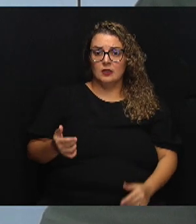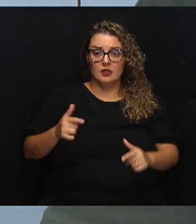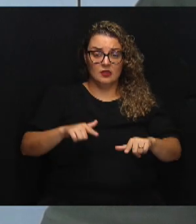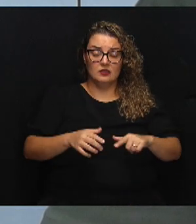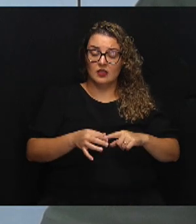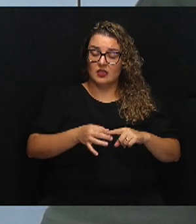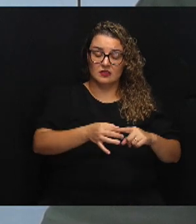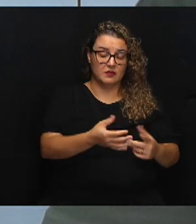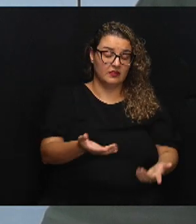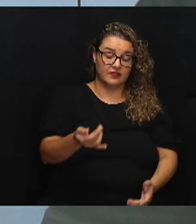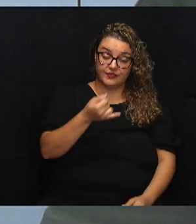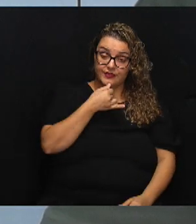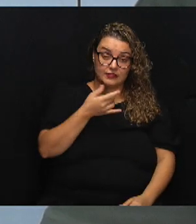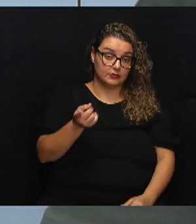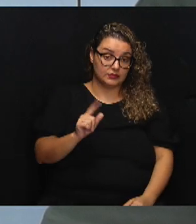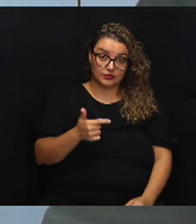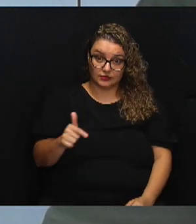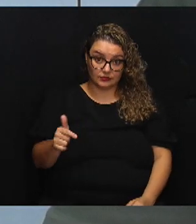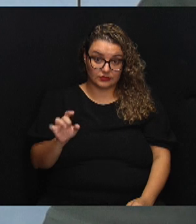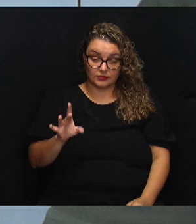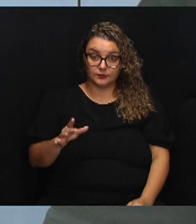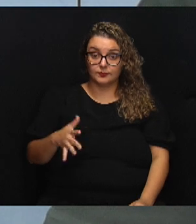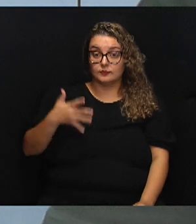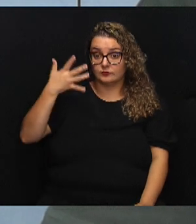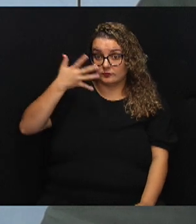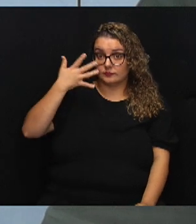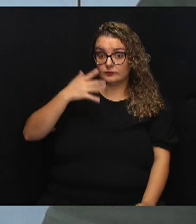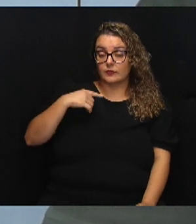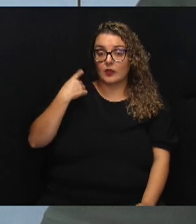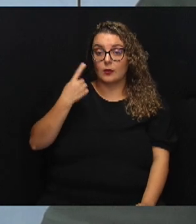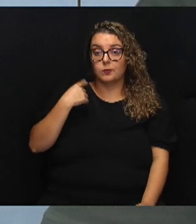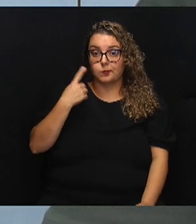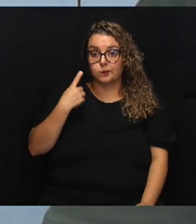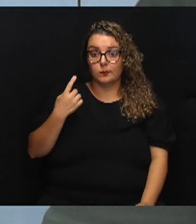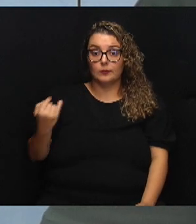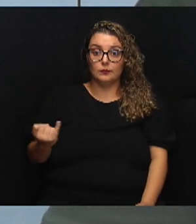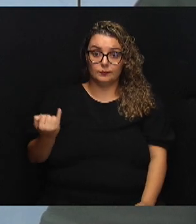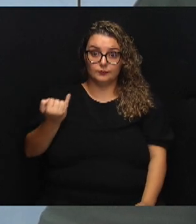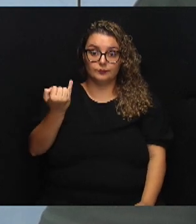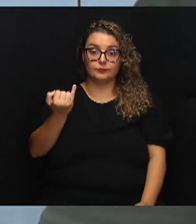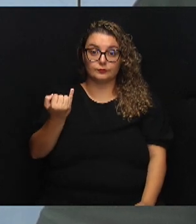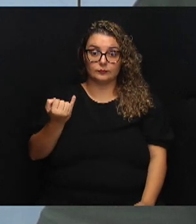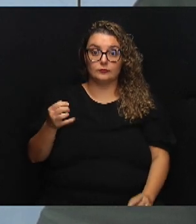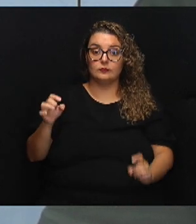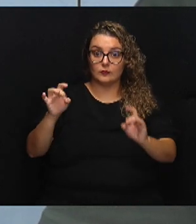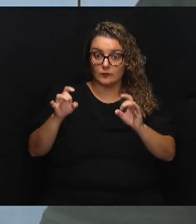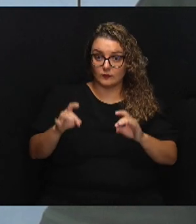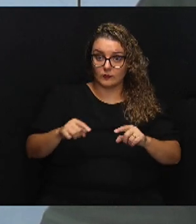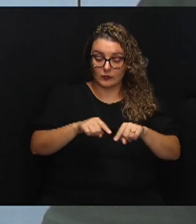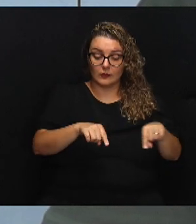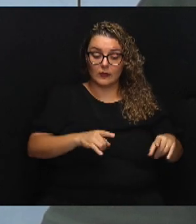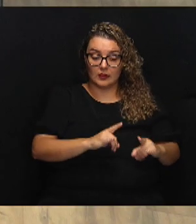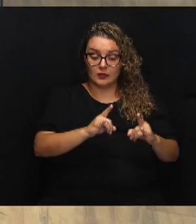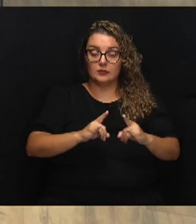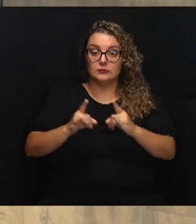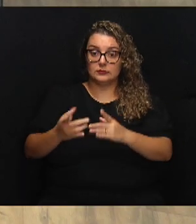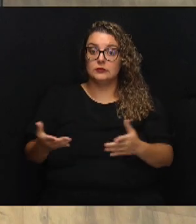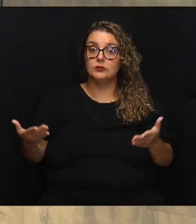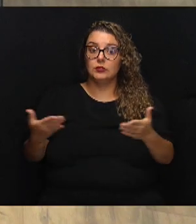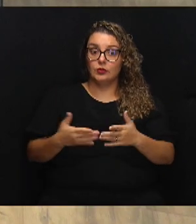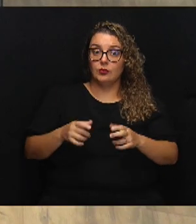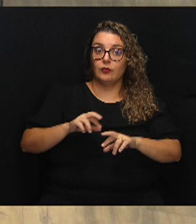periferia, inclusive nós tivemos aqui uma palestra de uma advogada renomada, que ela é especialista em condomínios. E hoje